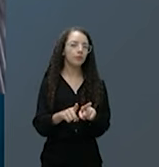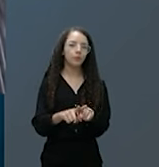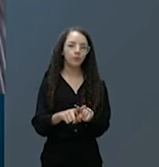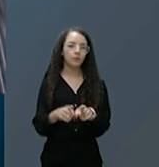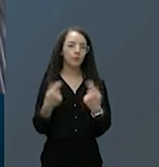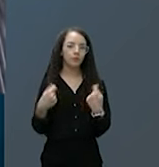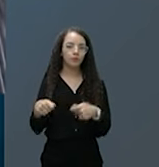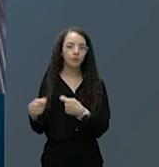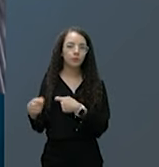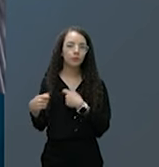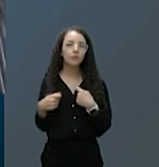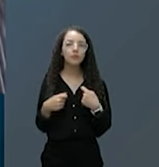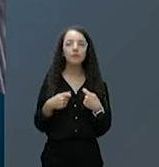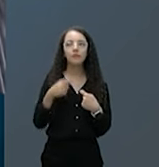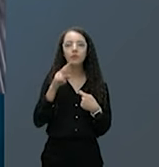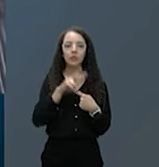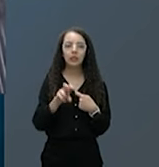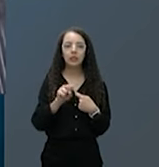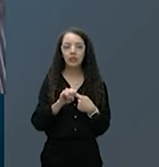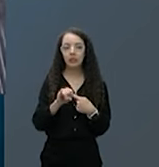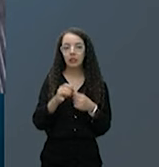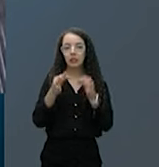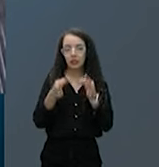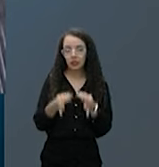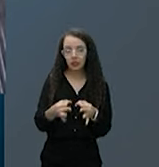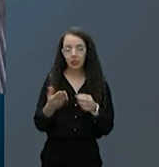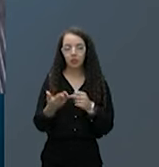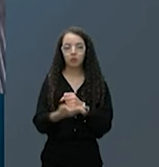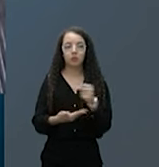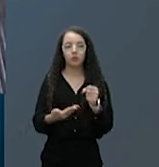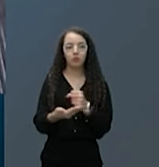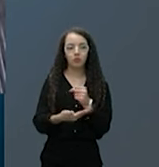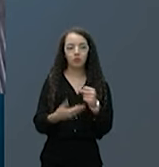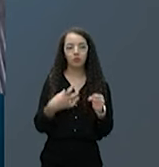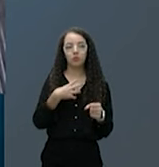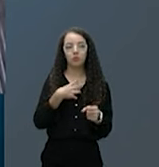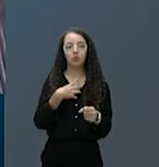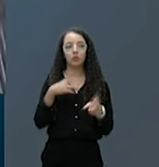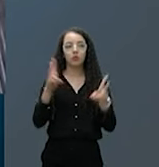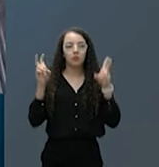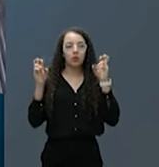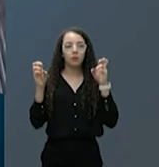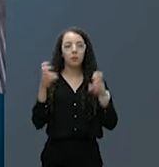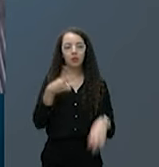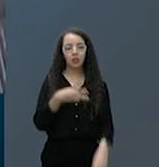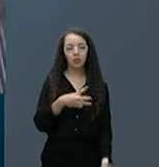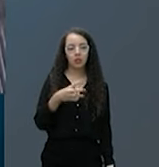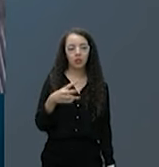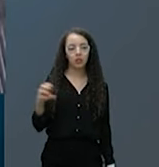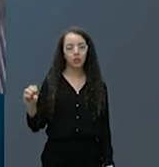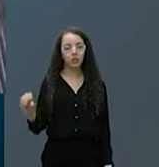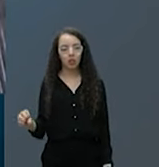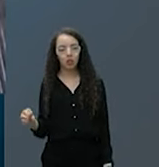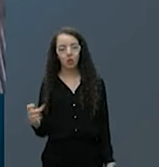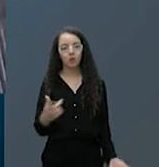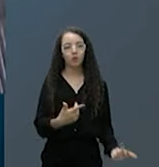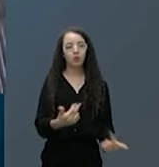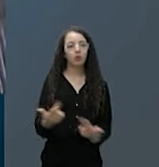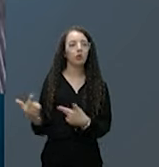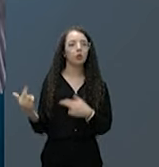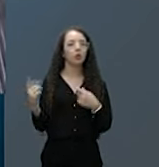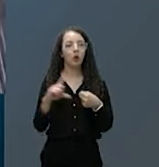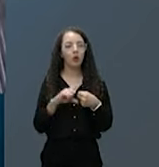sejam corretos os seus fundamentos. Nesse sentido, é o tema 339, segundo o qual o artigo